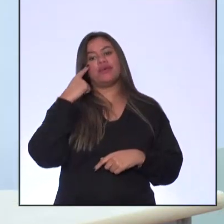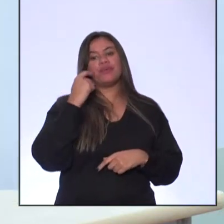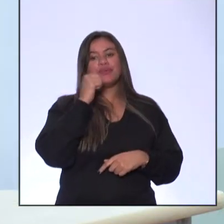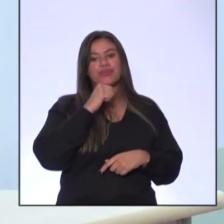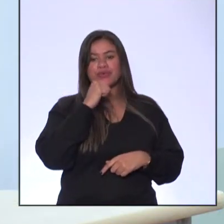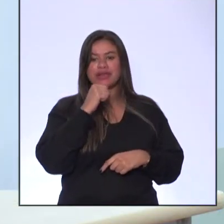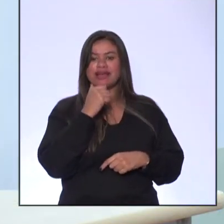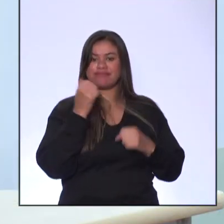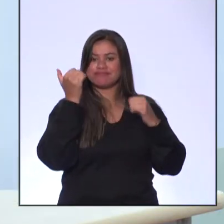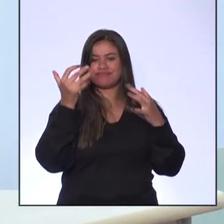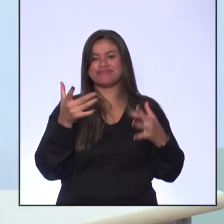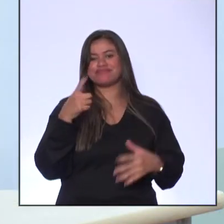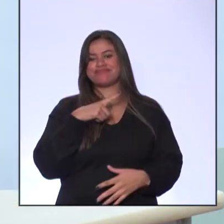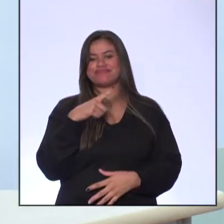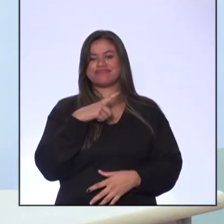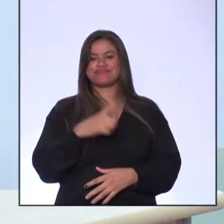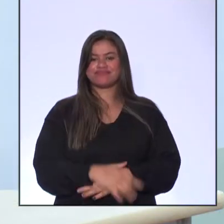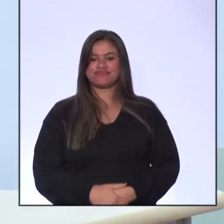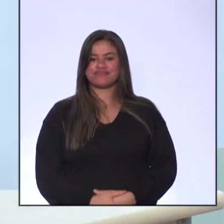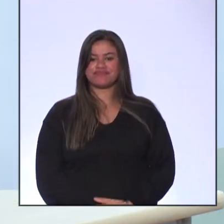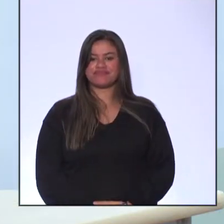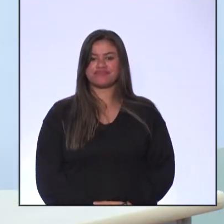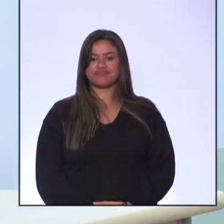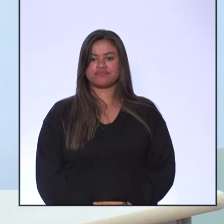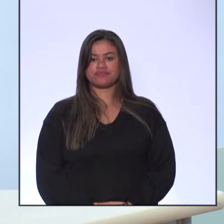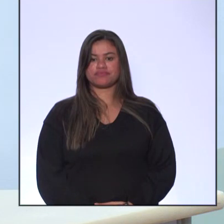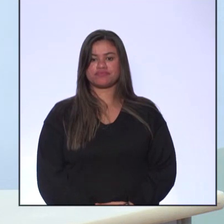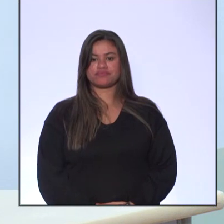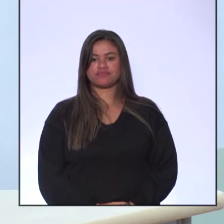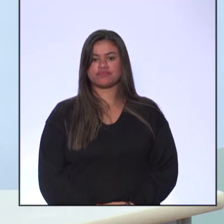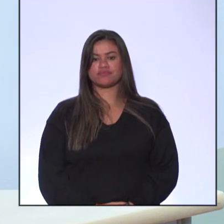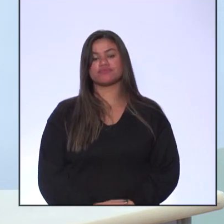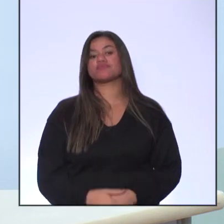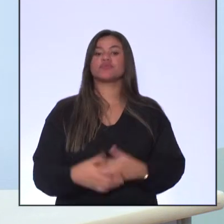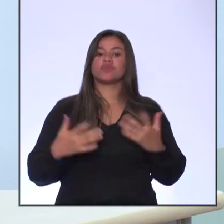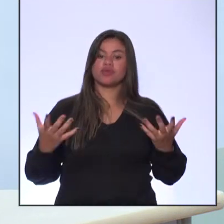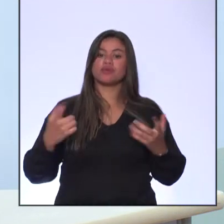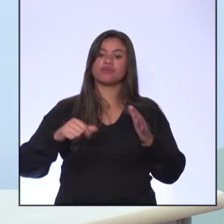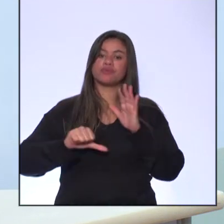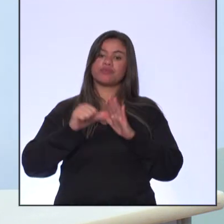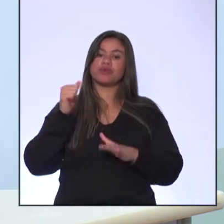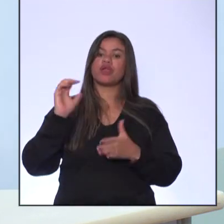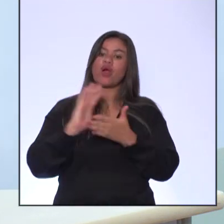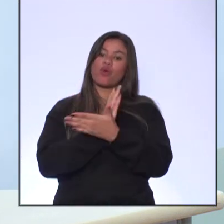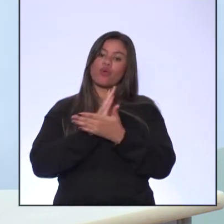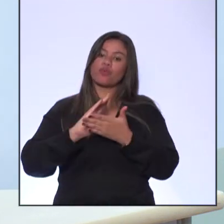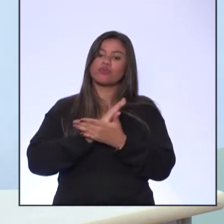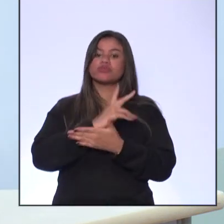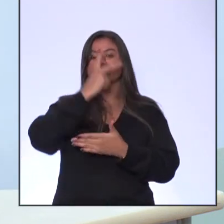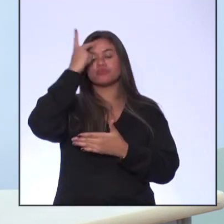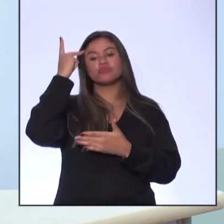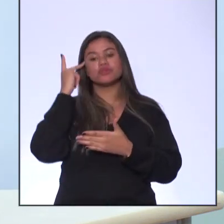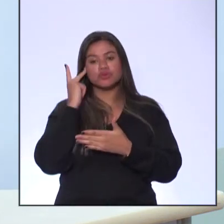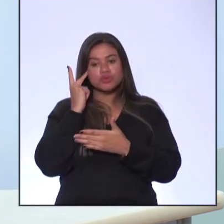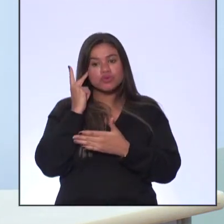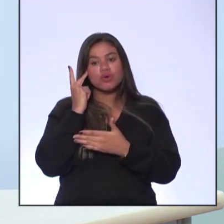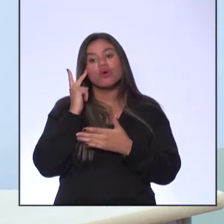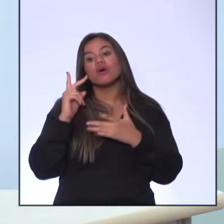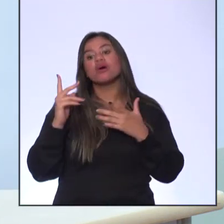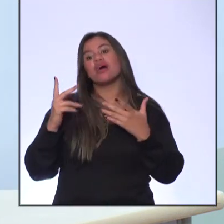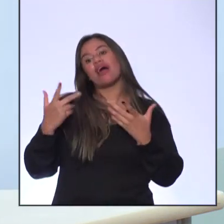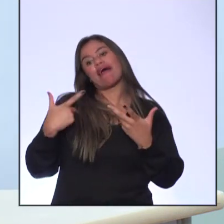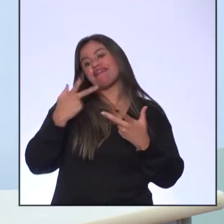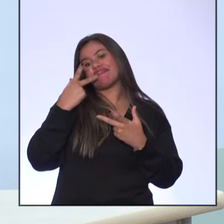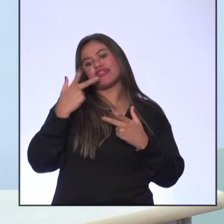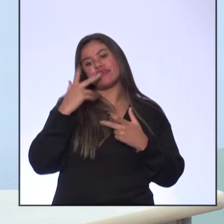Primeiro, as pessoas, né, como disse o Fabiano, que disseram que nunca aconteceu com elas, então são pessoas que a gente pode entender que estão